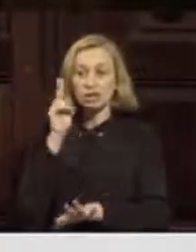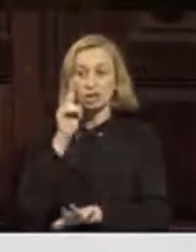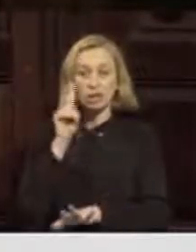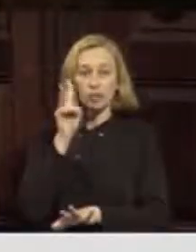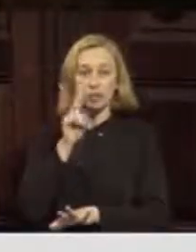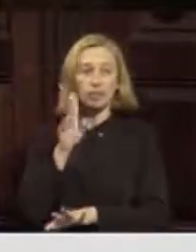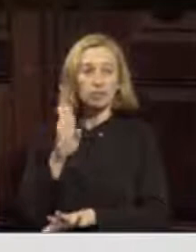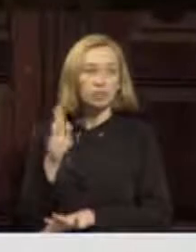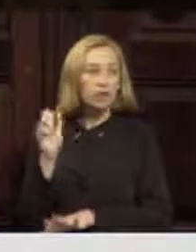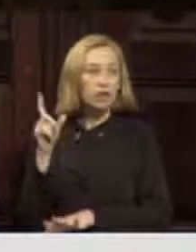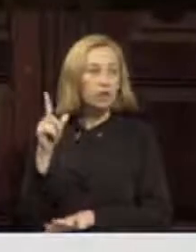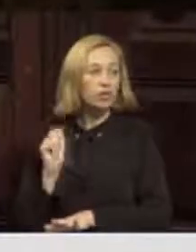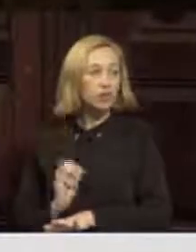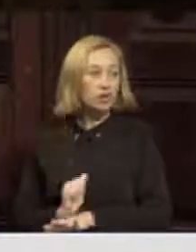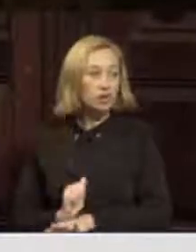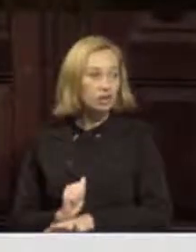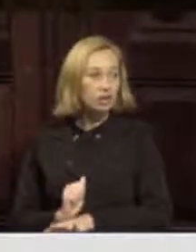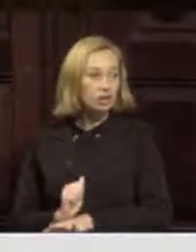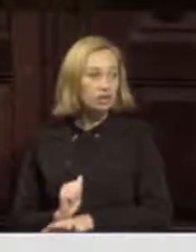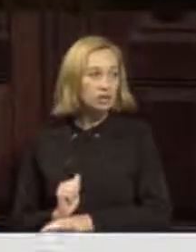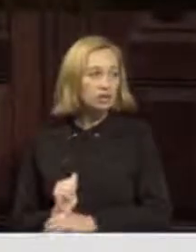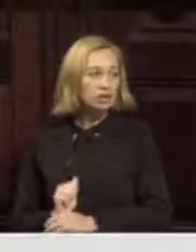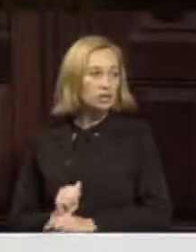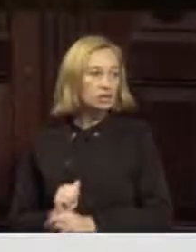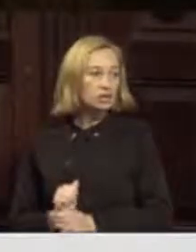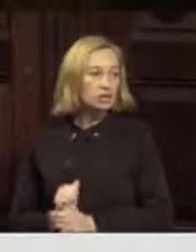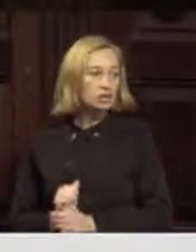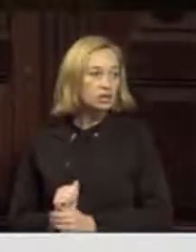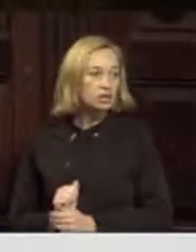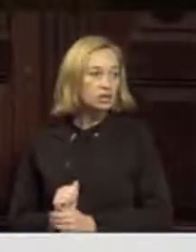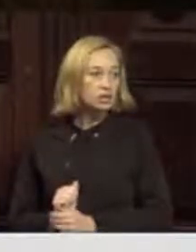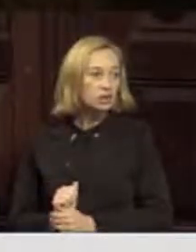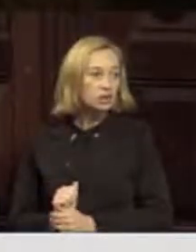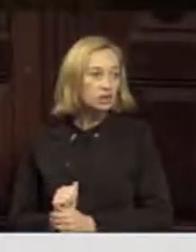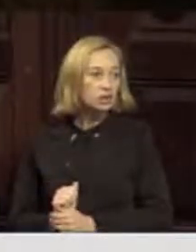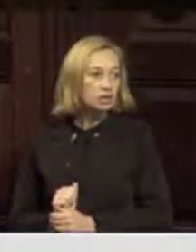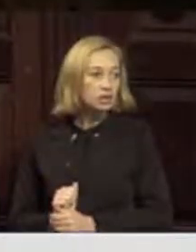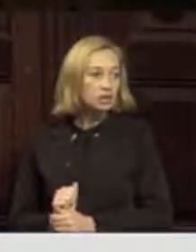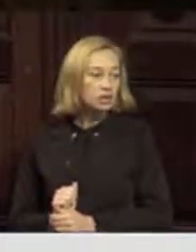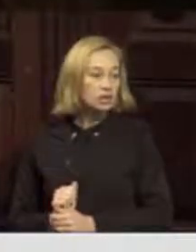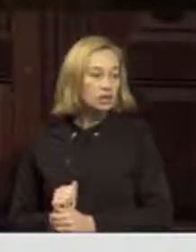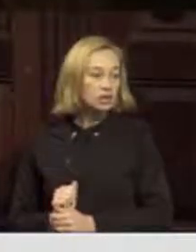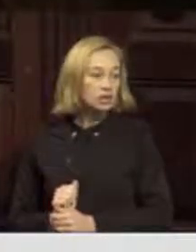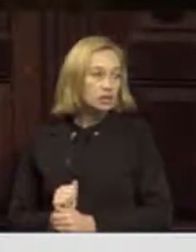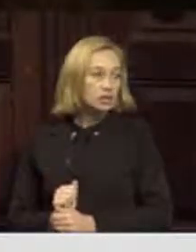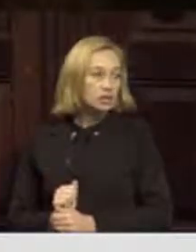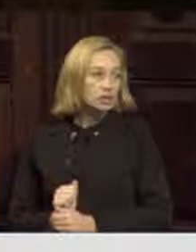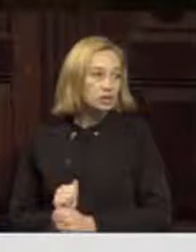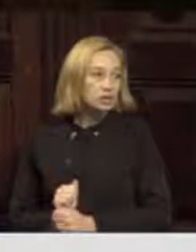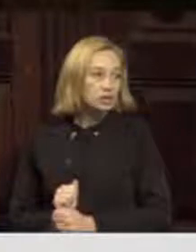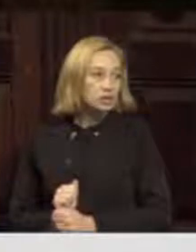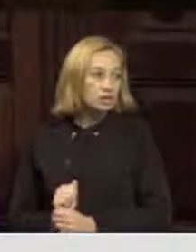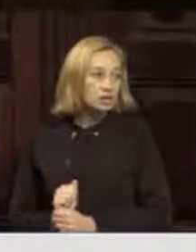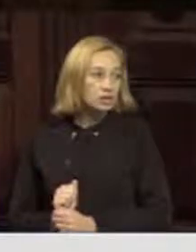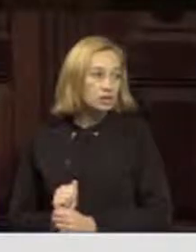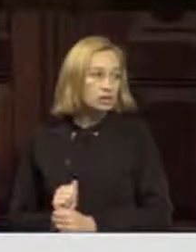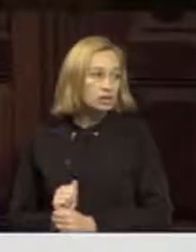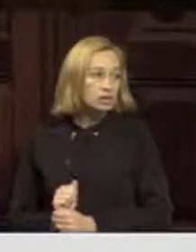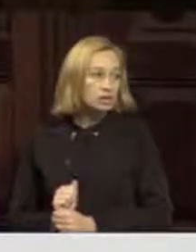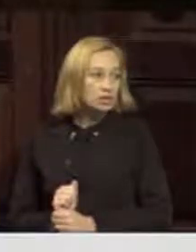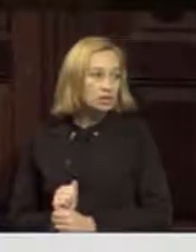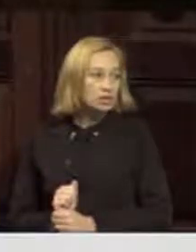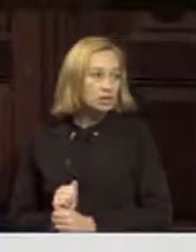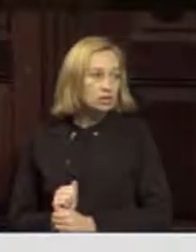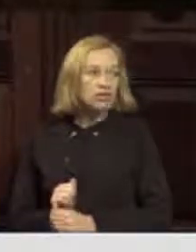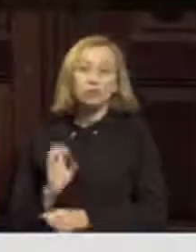IBELGA, senhor presidente, senhoras e senhores deputados, para me referir que esse Estado